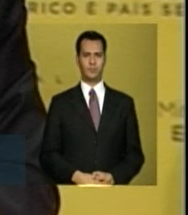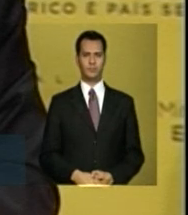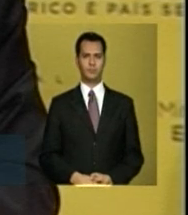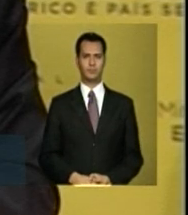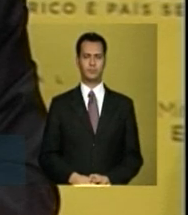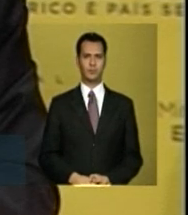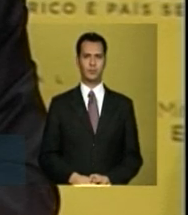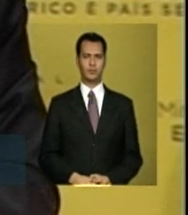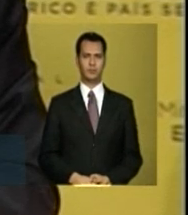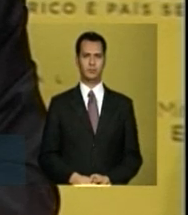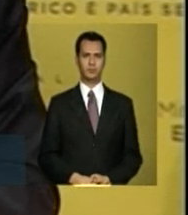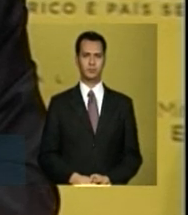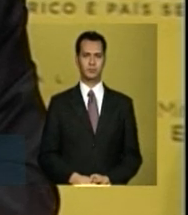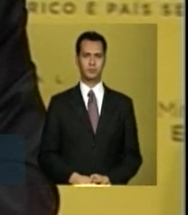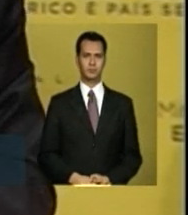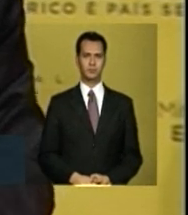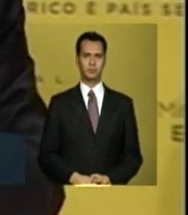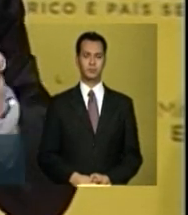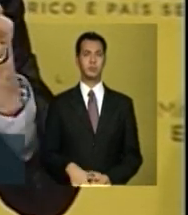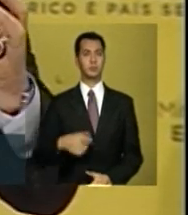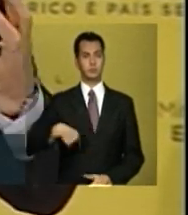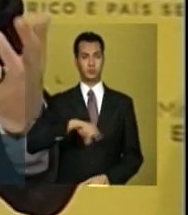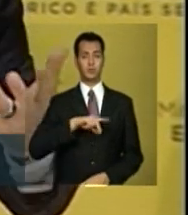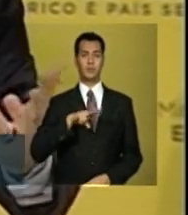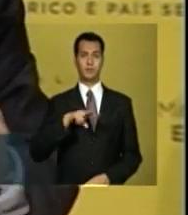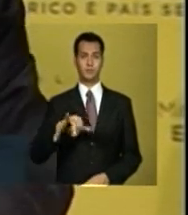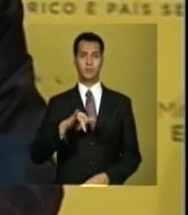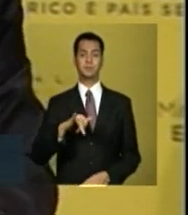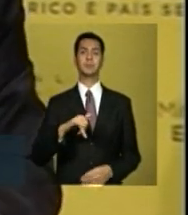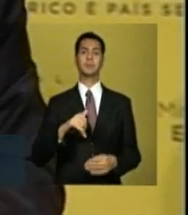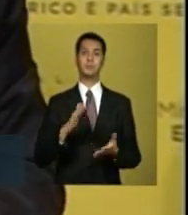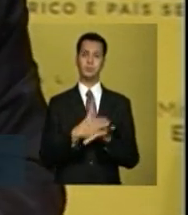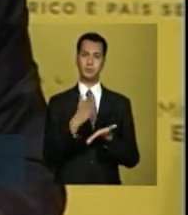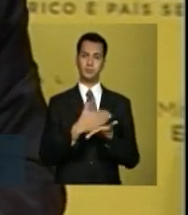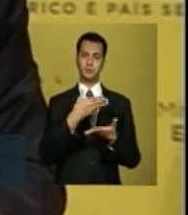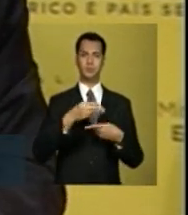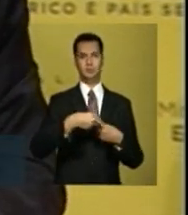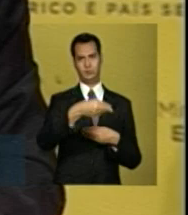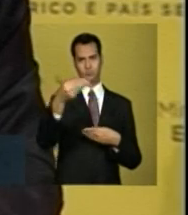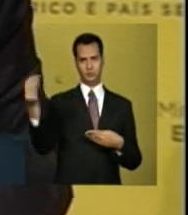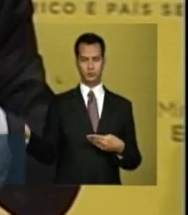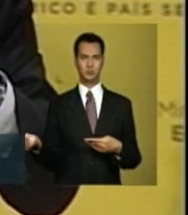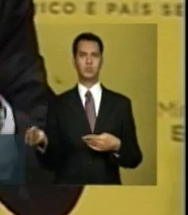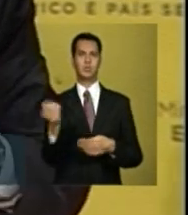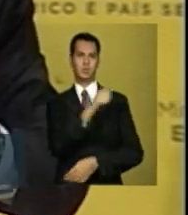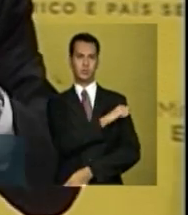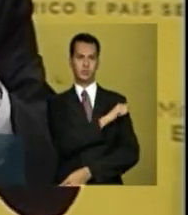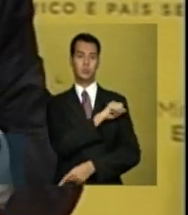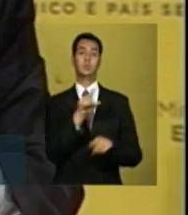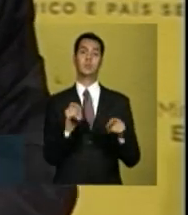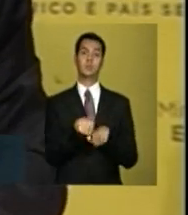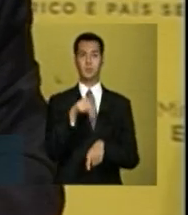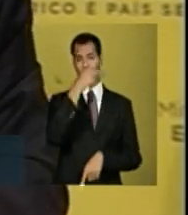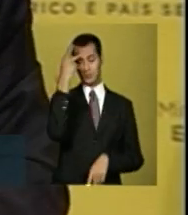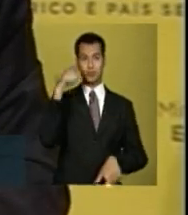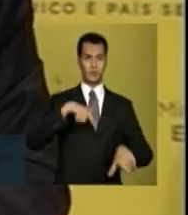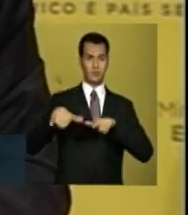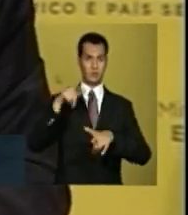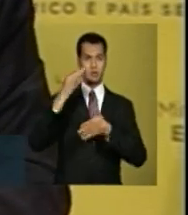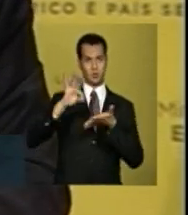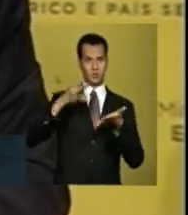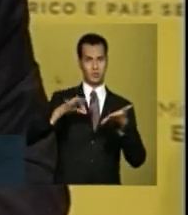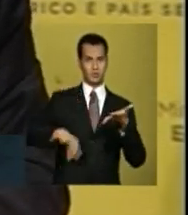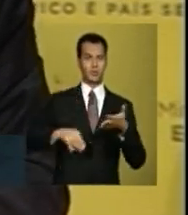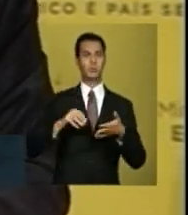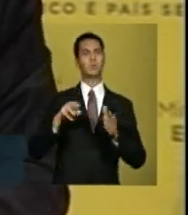eh apresentados para eles então nós vamos apresentar tá um guia pros estudantes e pros corretores bem Preciso bem definido